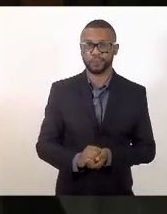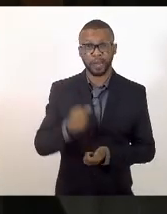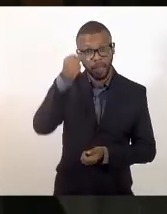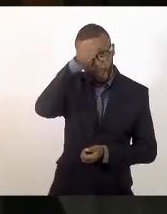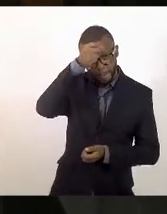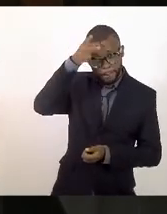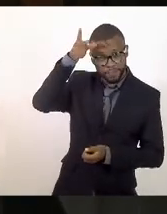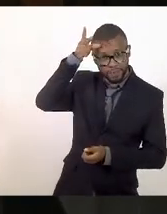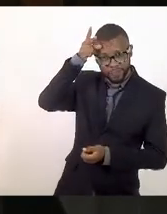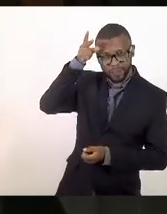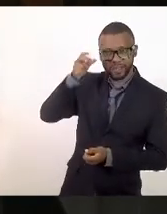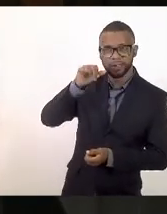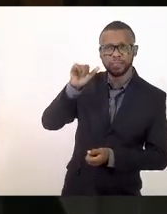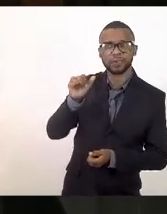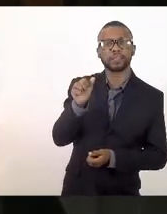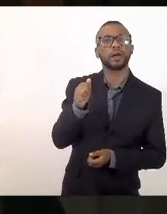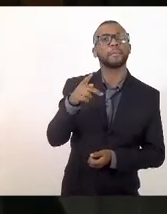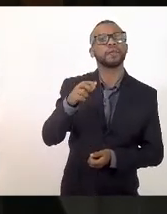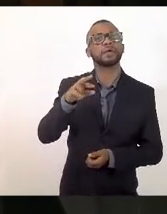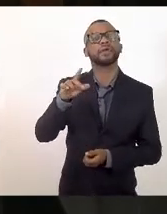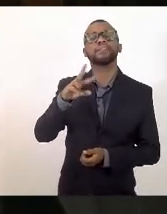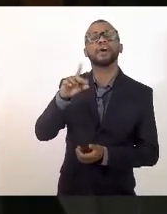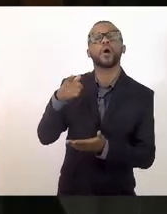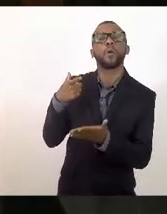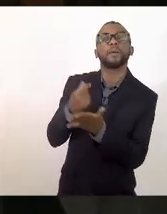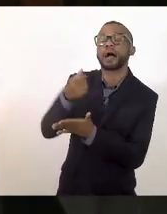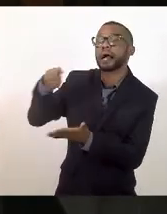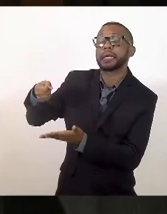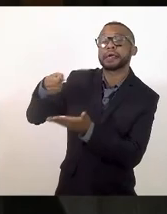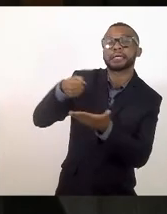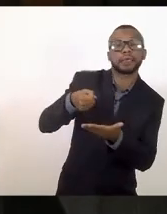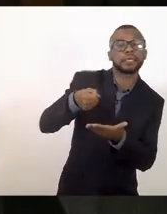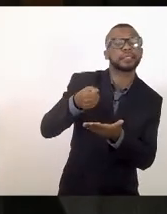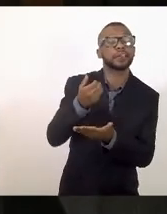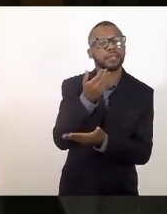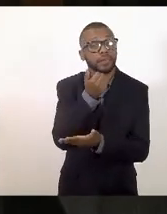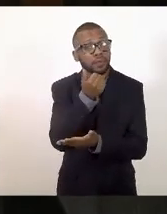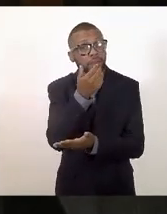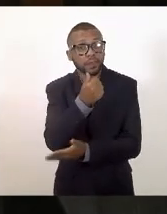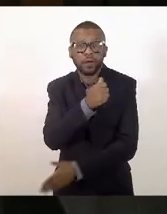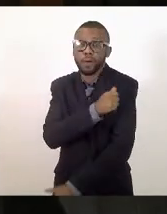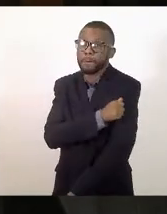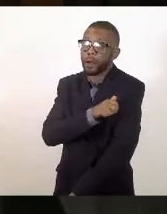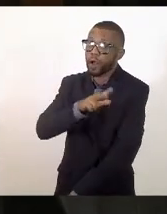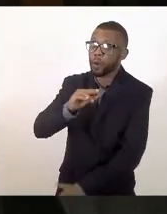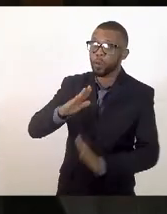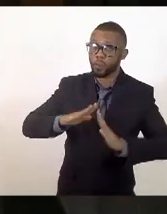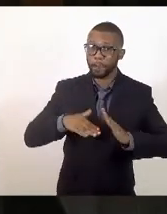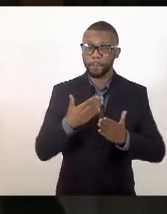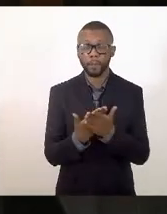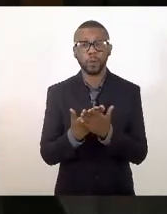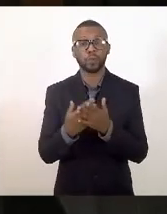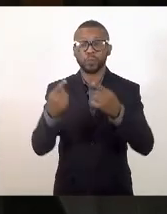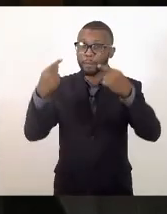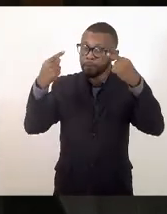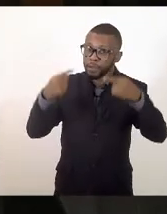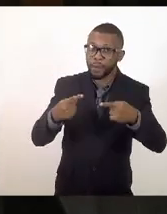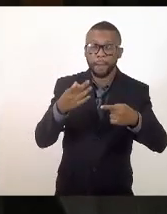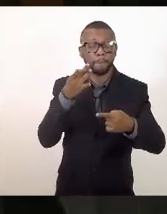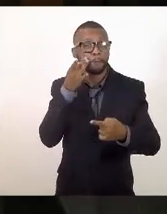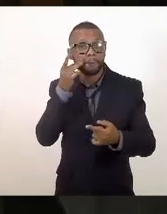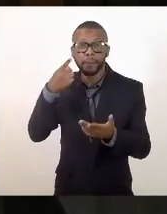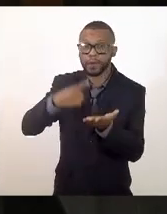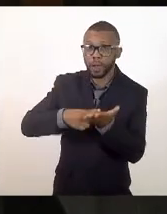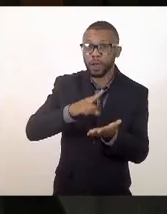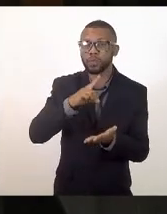Japeri vai comprar kits de alimentação para seus alunos num pregão presencial marcado para o próximo dia